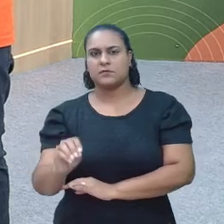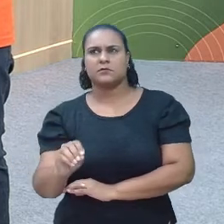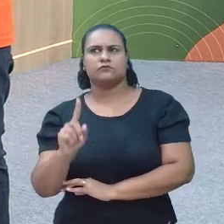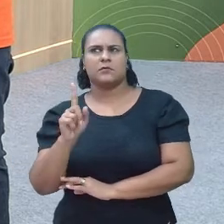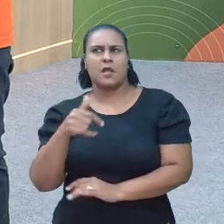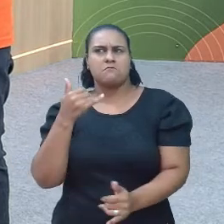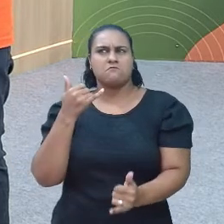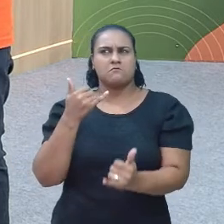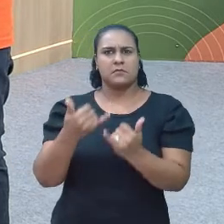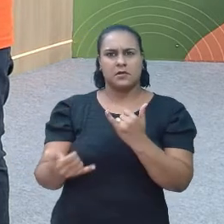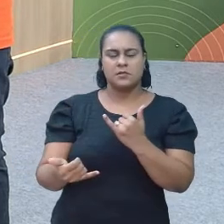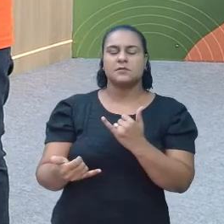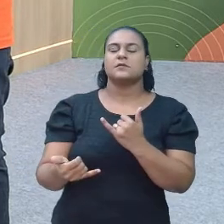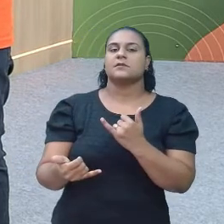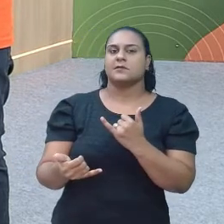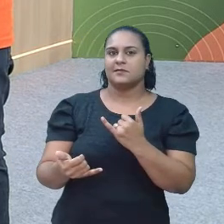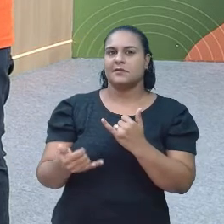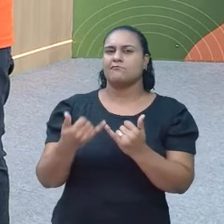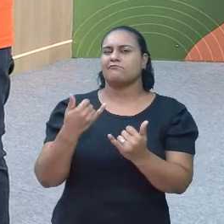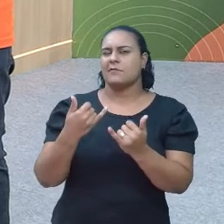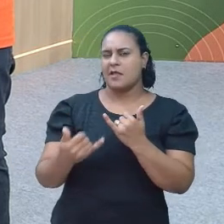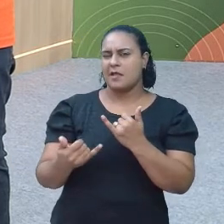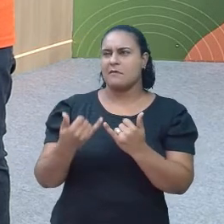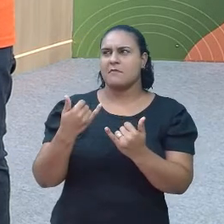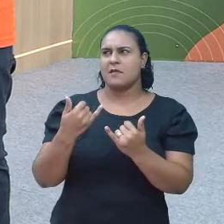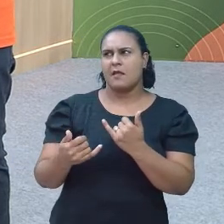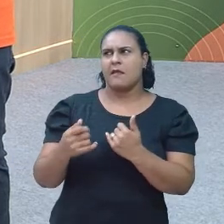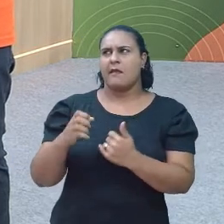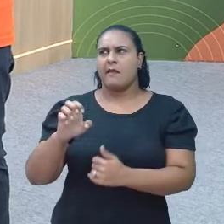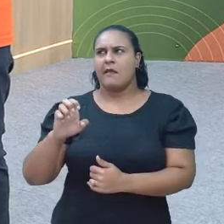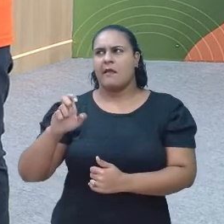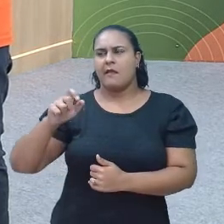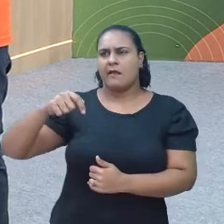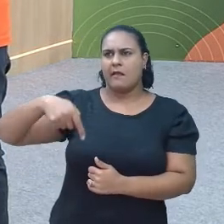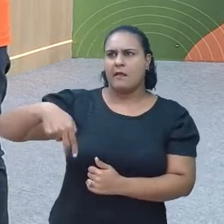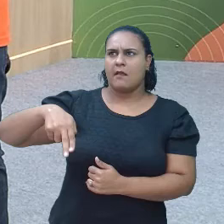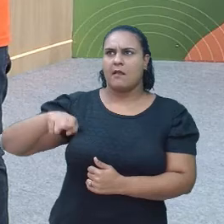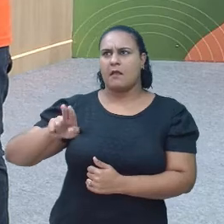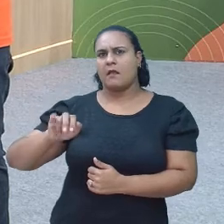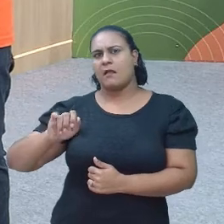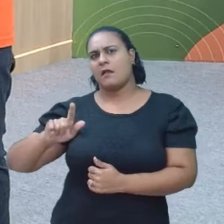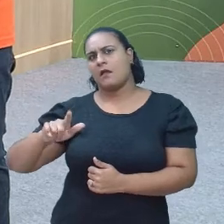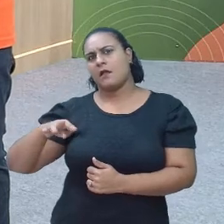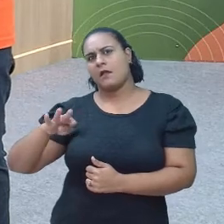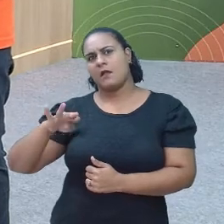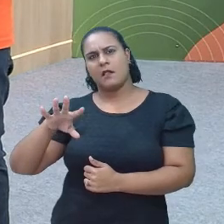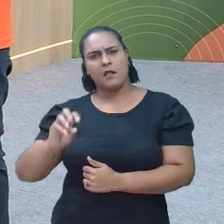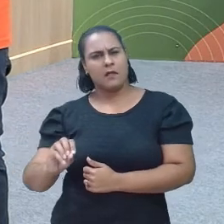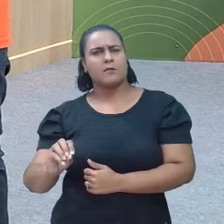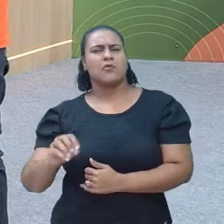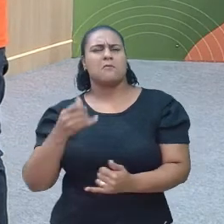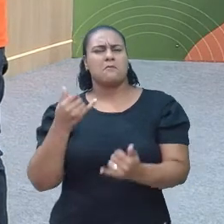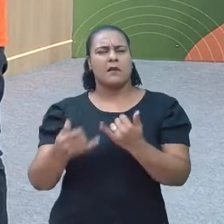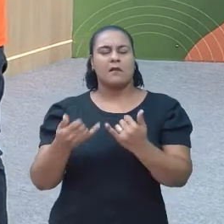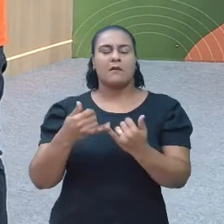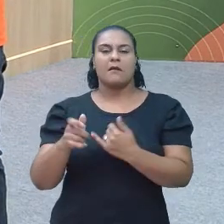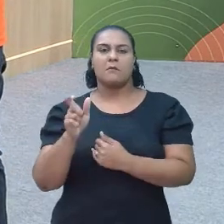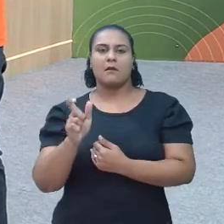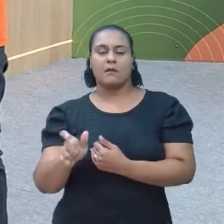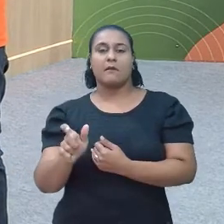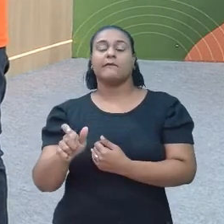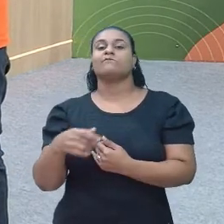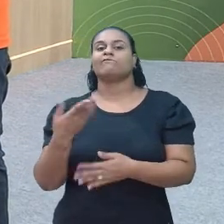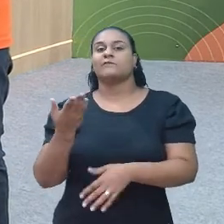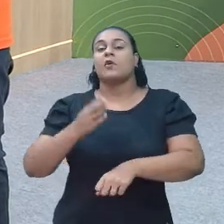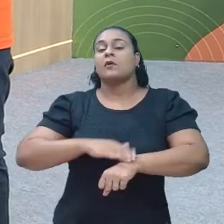menos ali o comecinho da palavra, né? De equação, equilíbrio, equivalente, equidistante, são sempre situações que